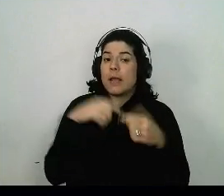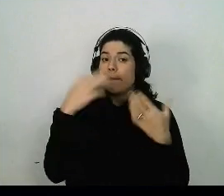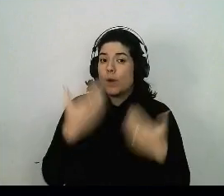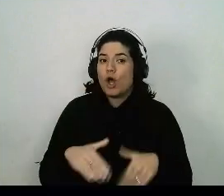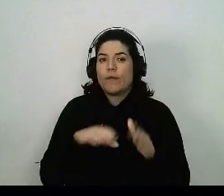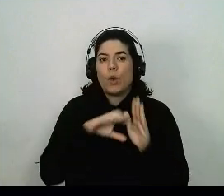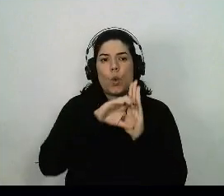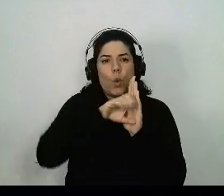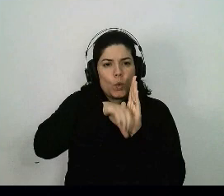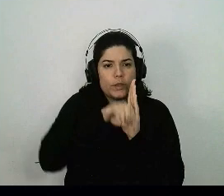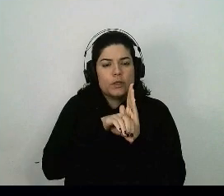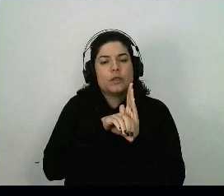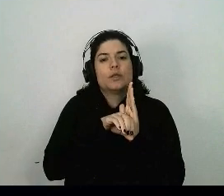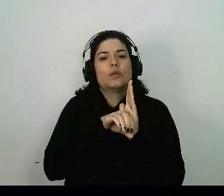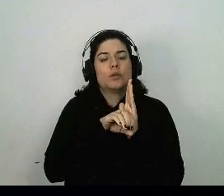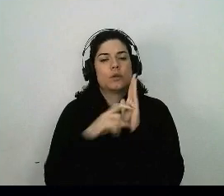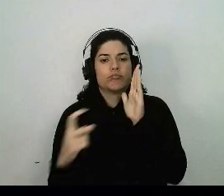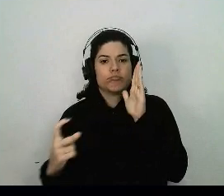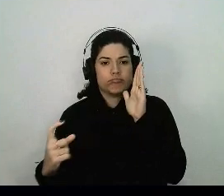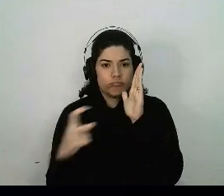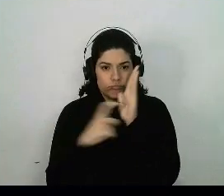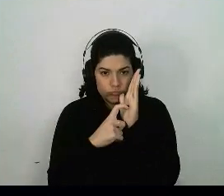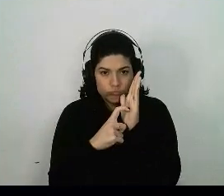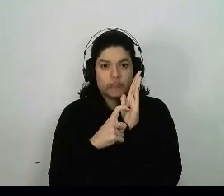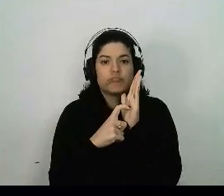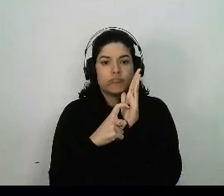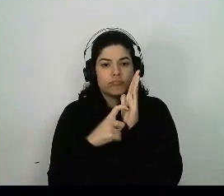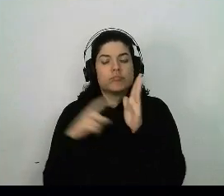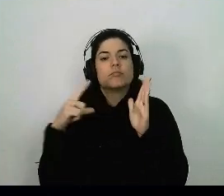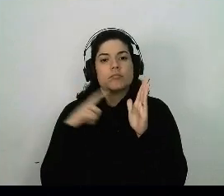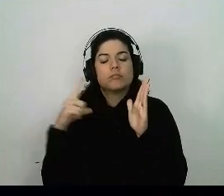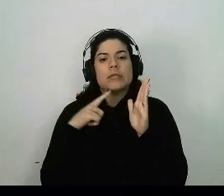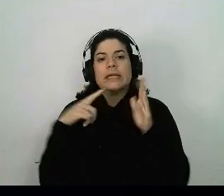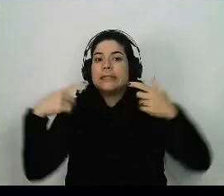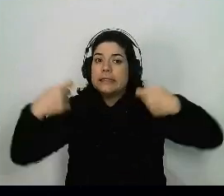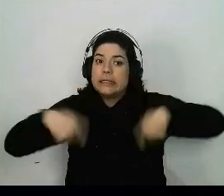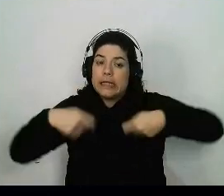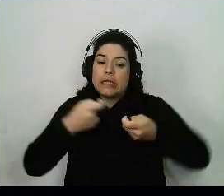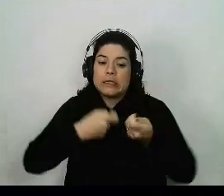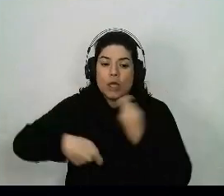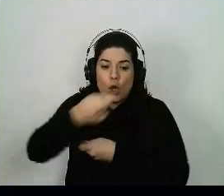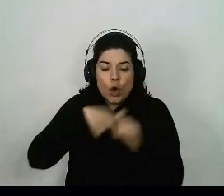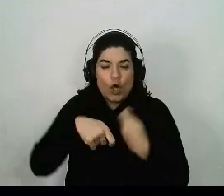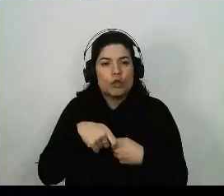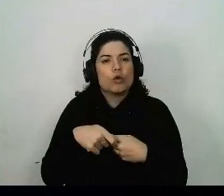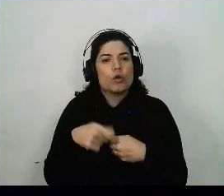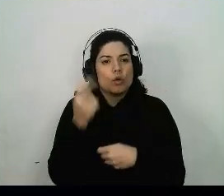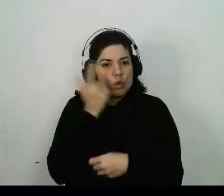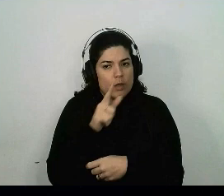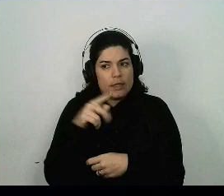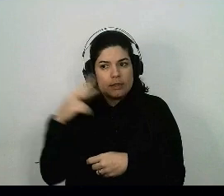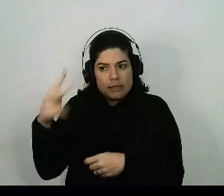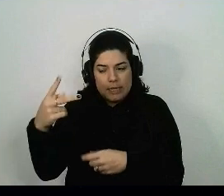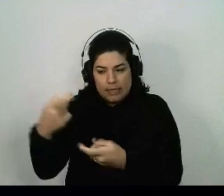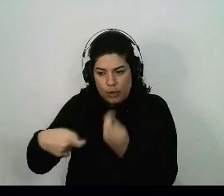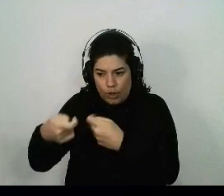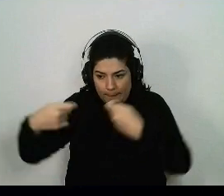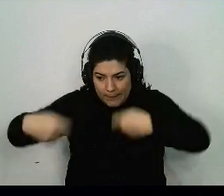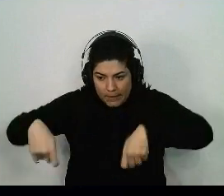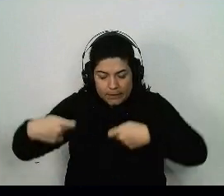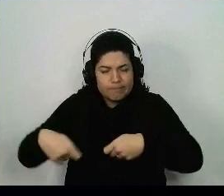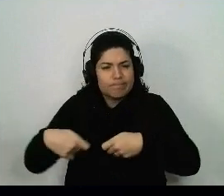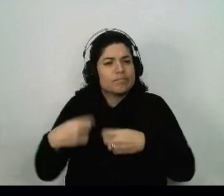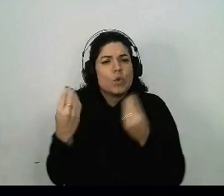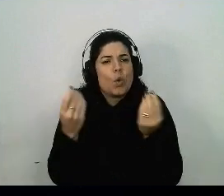ajudando, a gente tem uma necessidade de negócio, o uso da tecnologia para endereçar aquela necessidade de negócio. Como que a gente